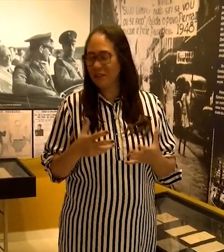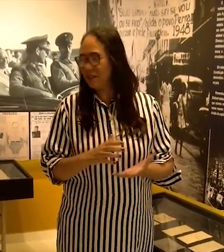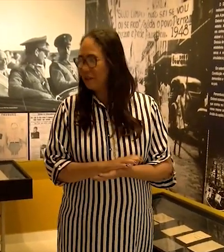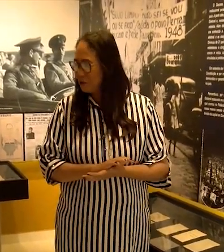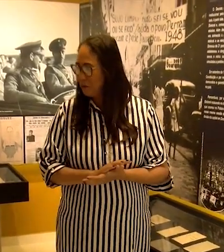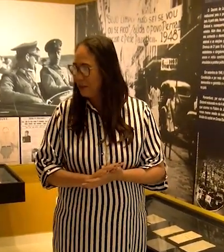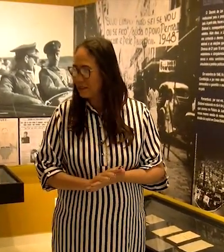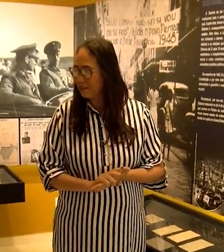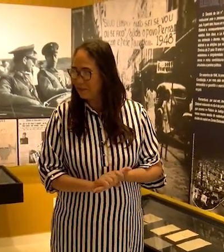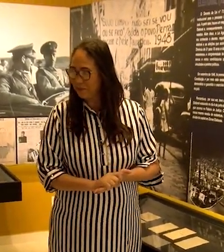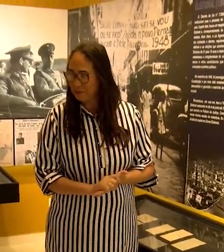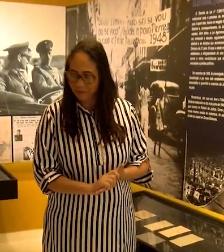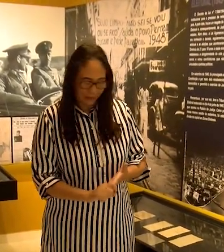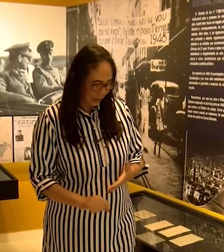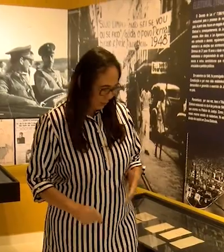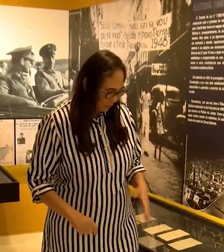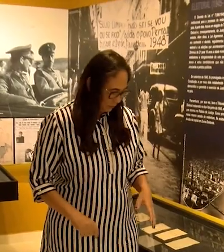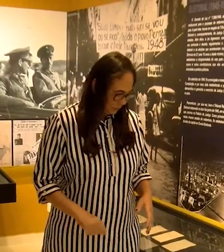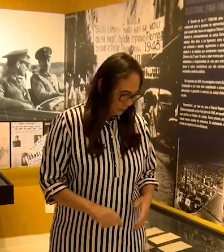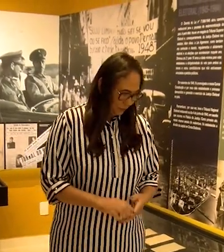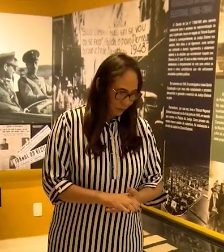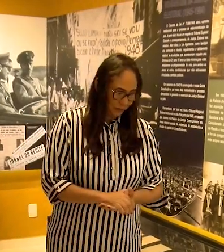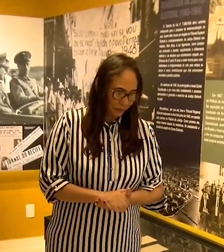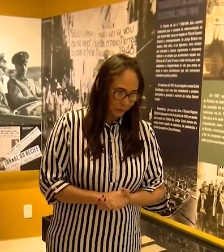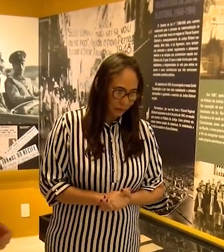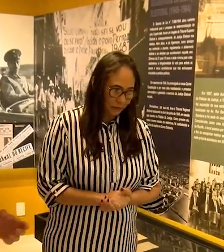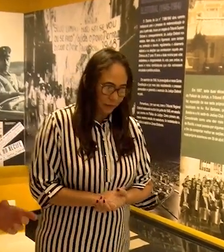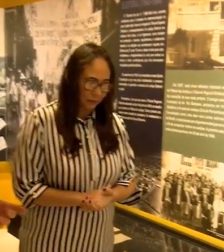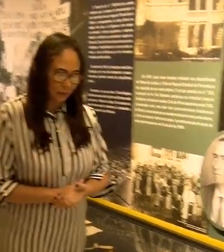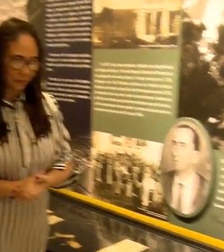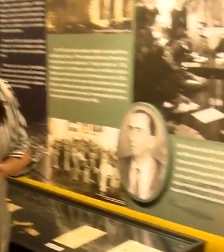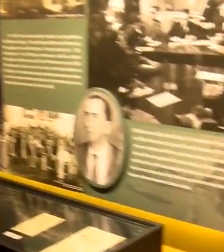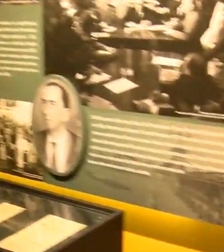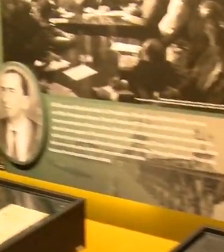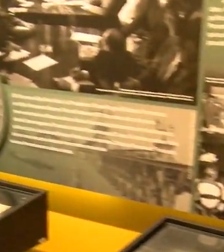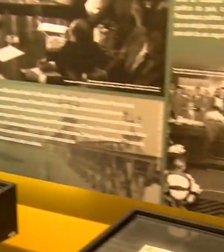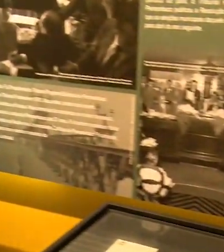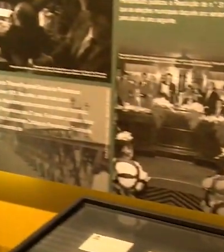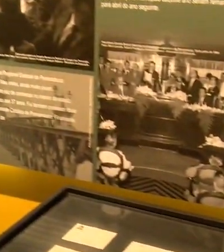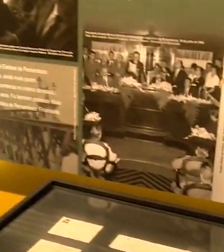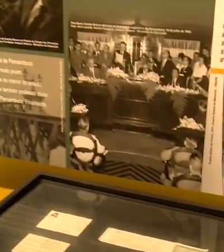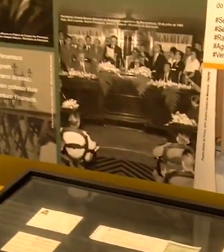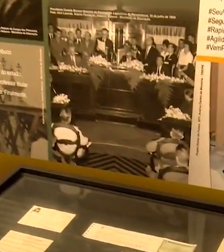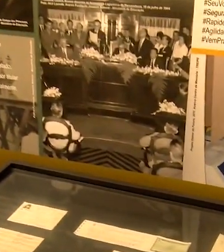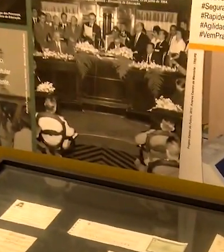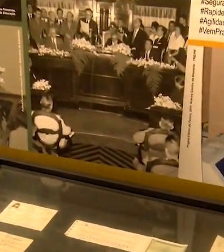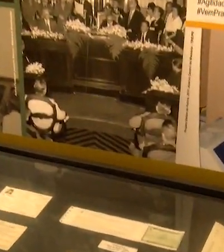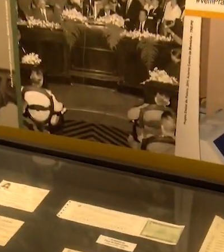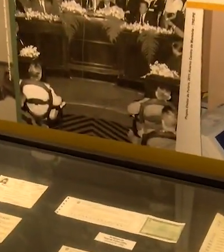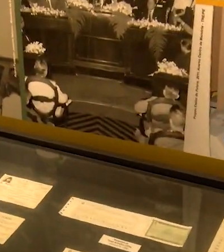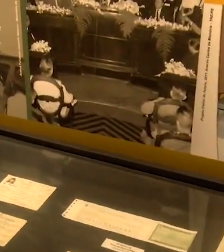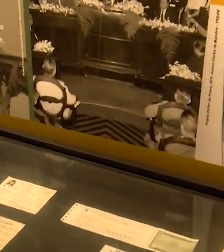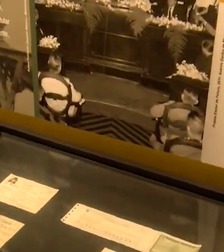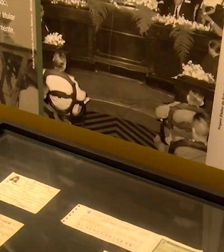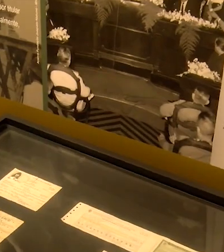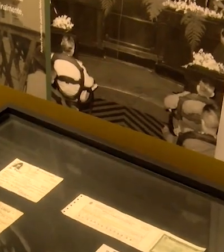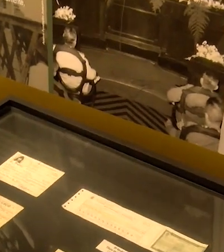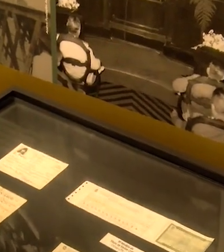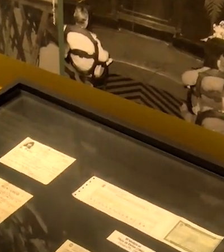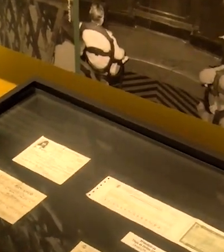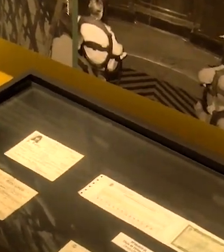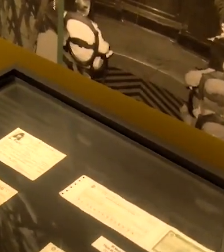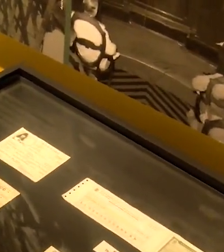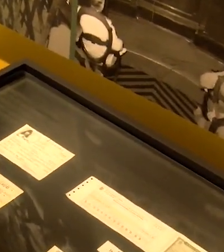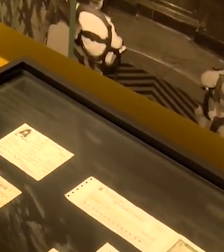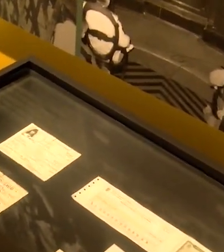essa segurança que nos passa ok e mais à frente aqui eu percebi também que a gente tem modelos de título litoral